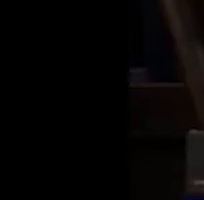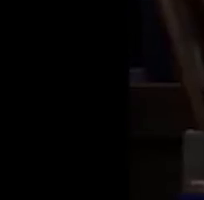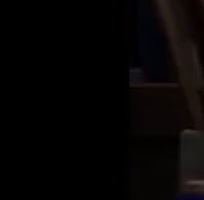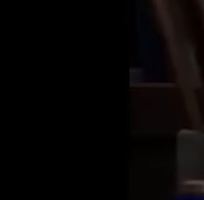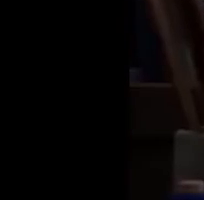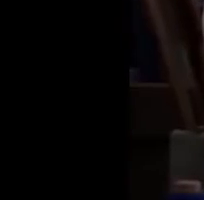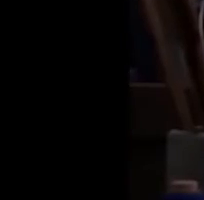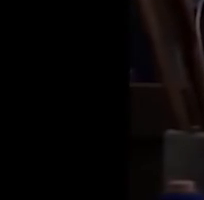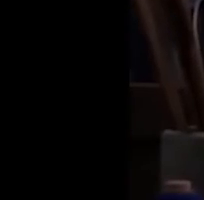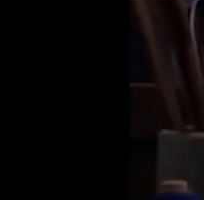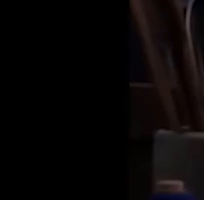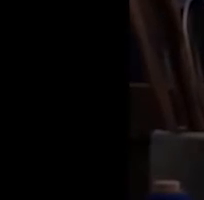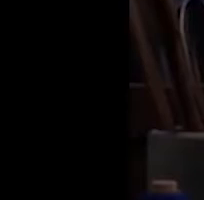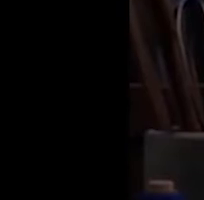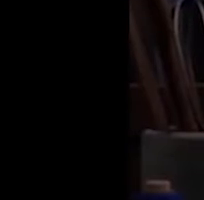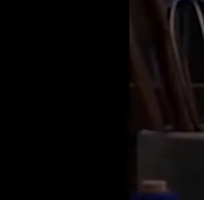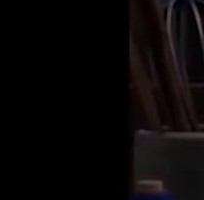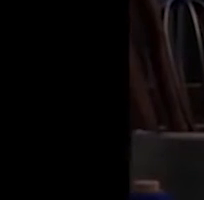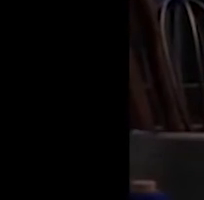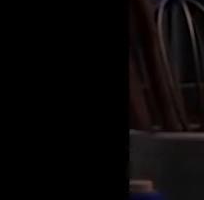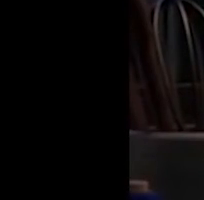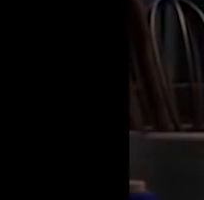E aí